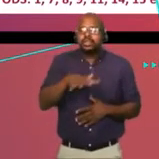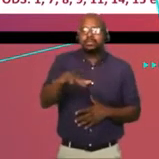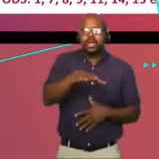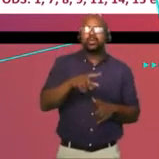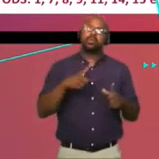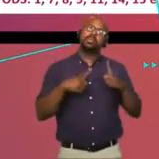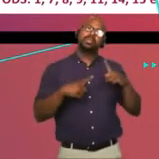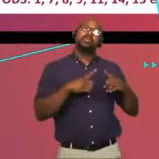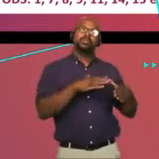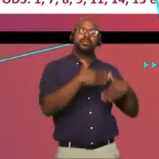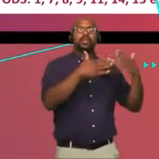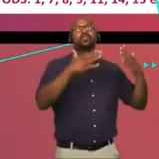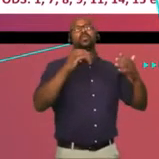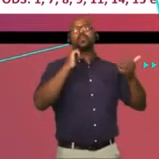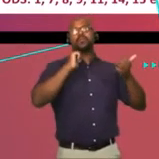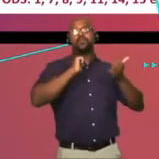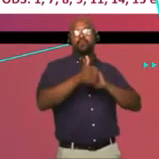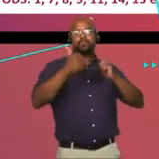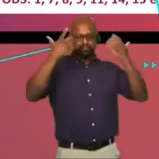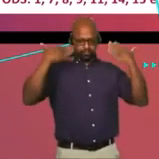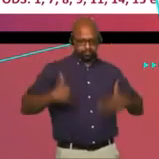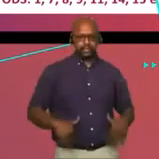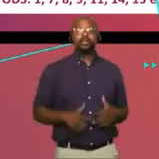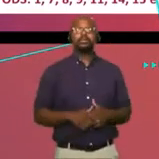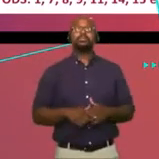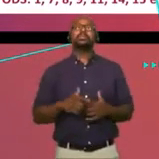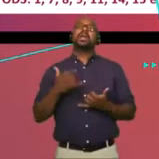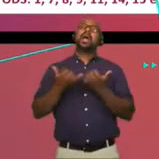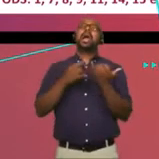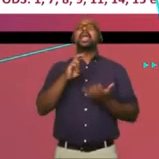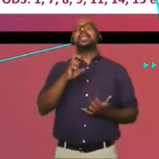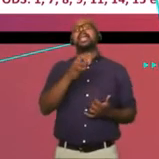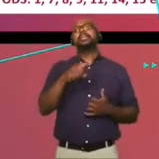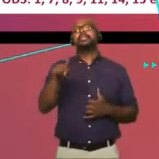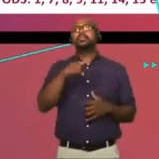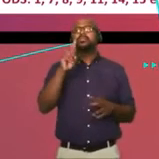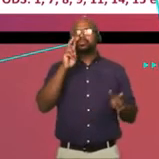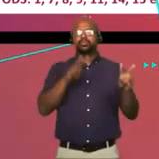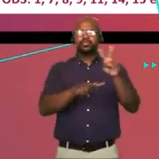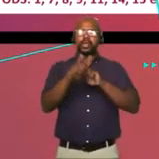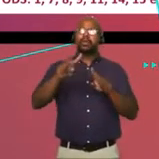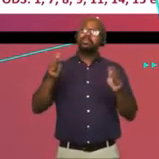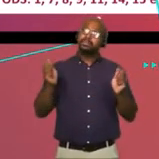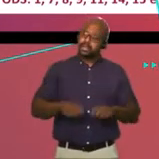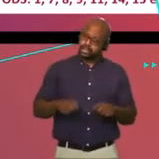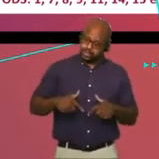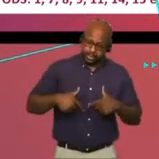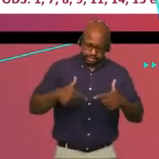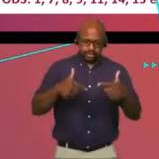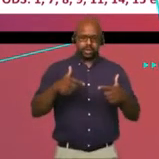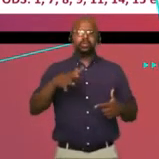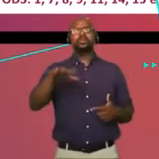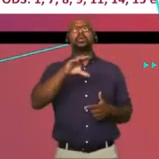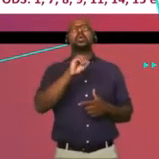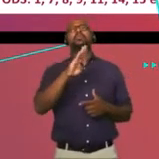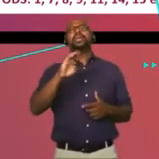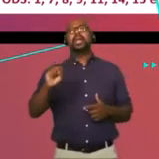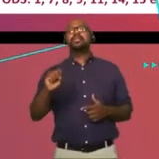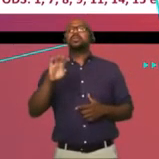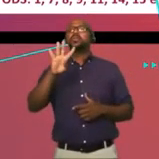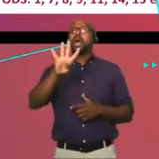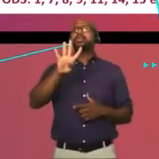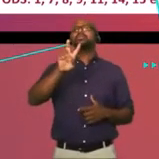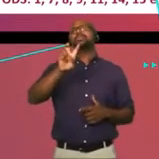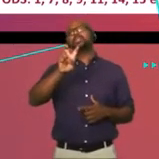como eu tenho o documento esportivos lá na recriação então nós temos interfaces oportunidade de o uso desses